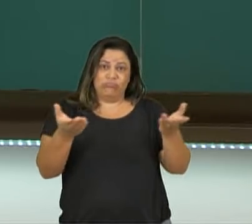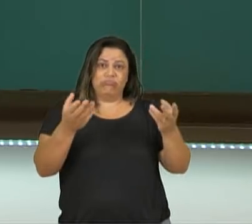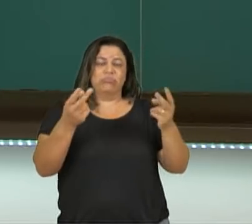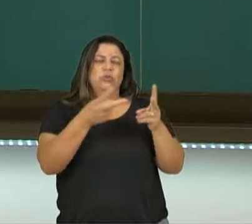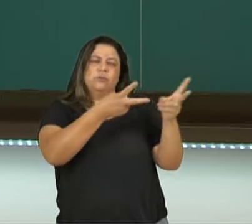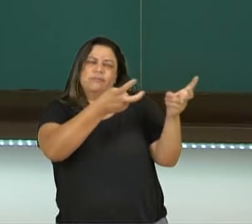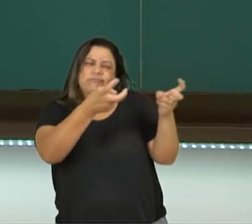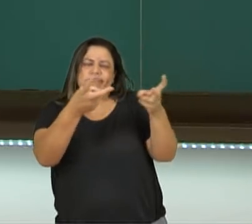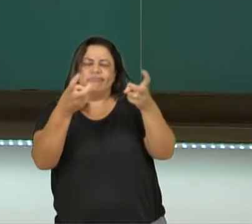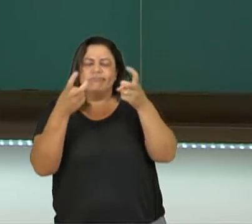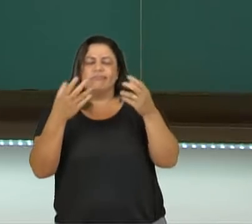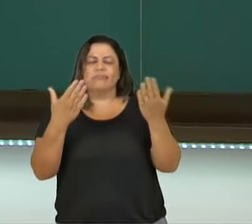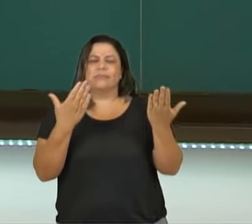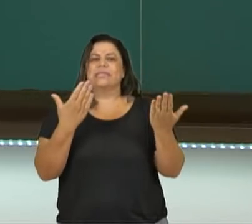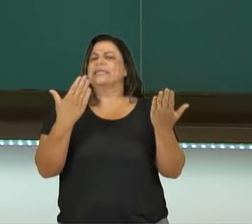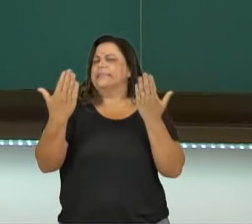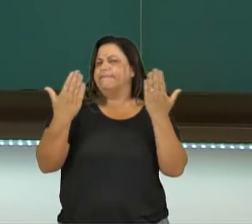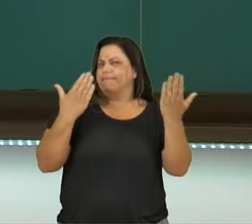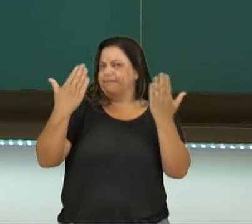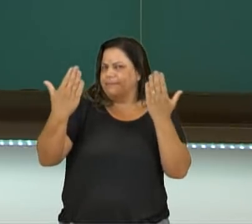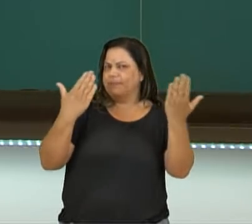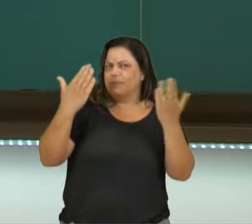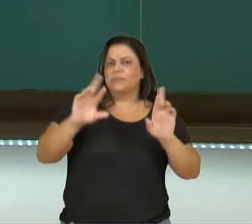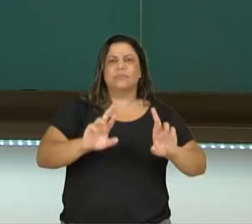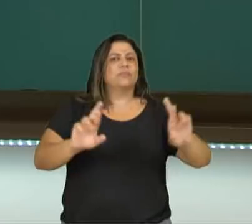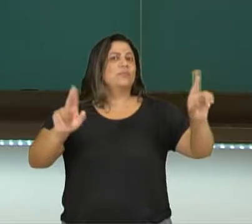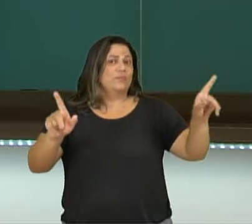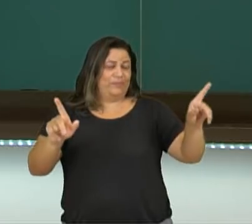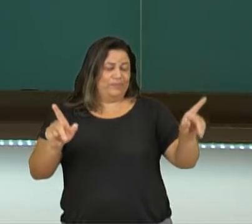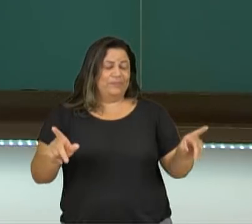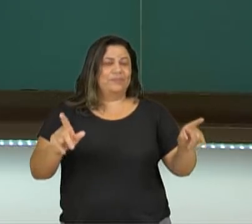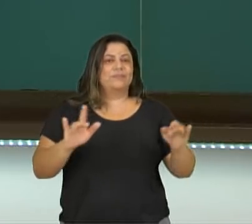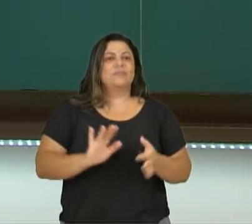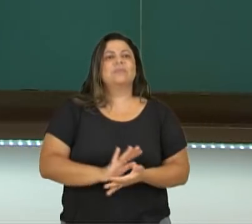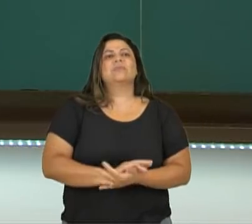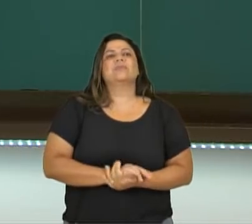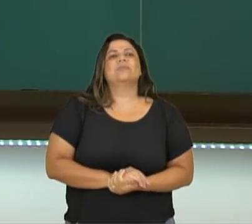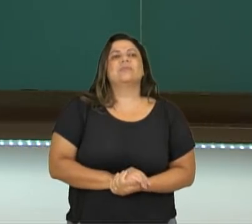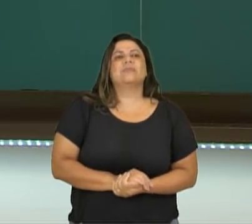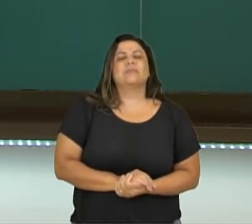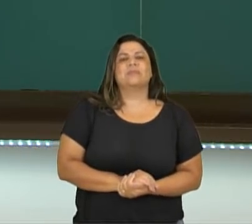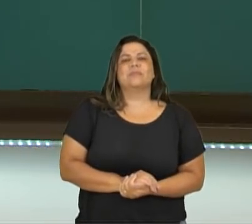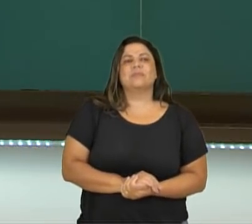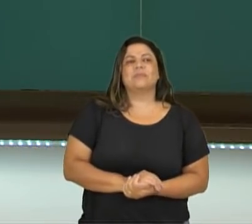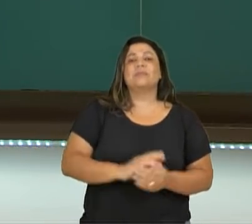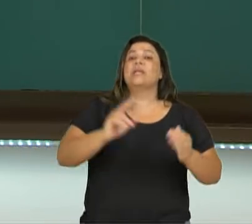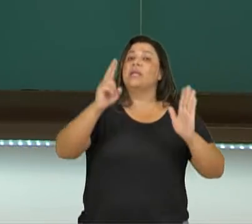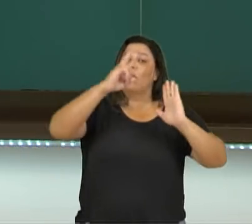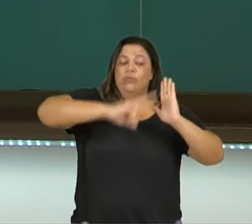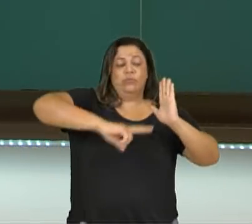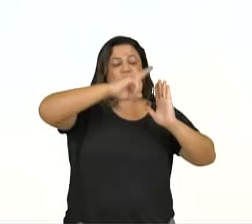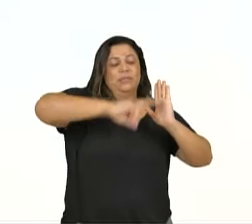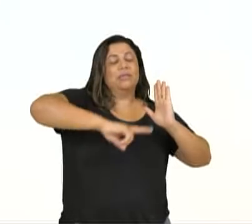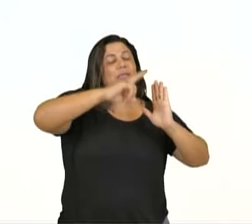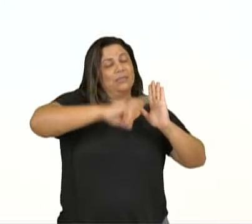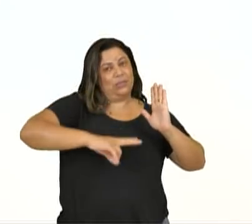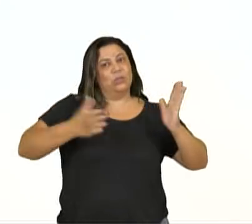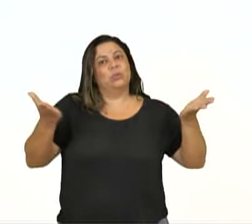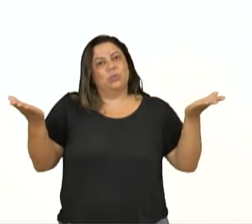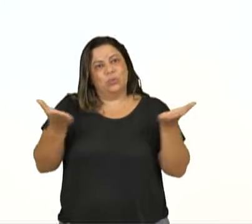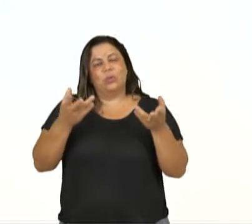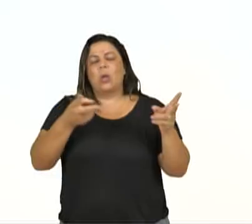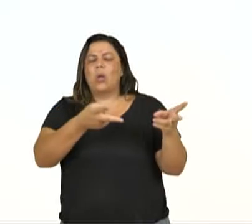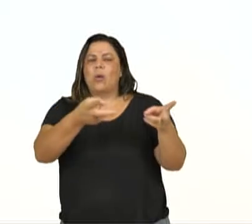para perceber, né, o que diferencia uma da outra, certo? Então vamos para a leitura, pessoal. Observem aqui